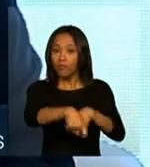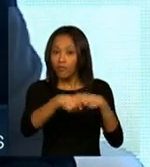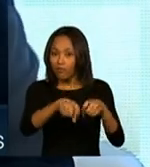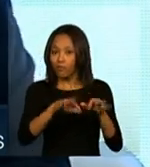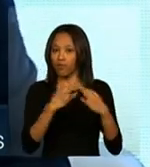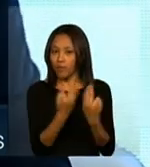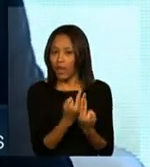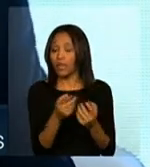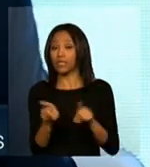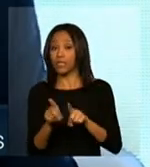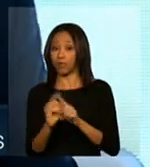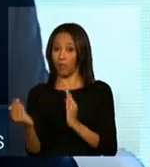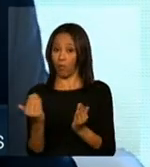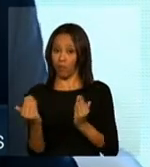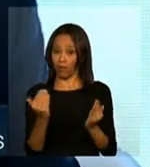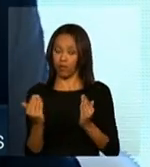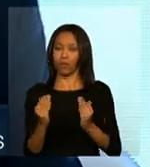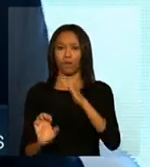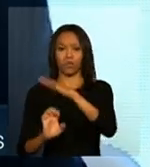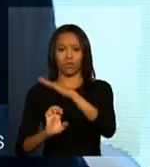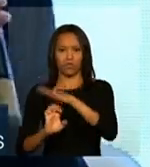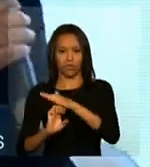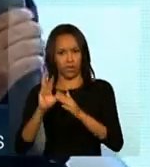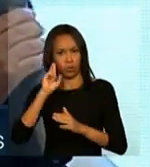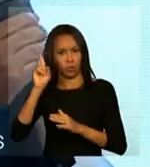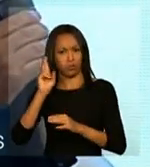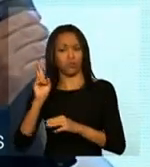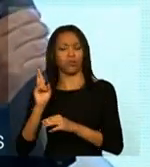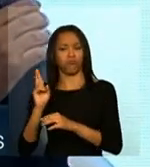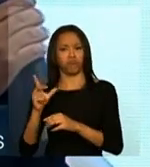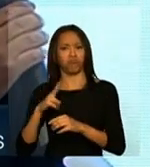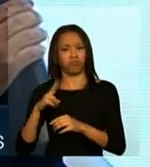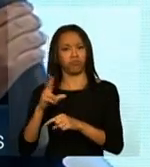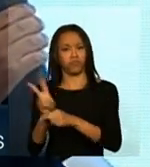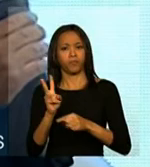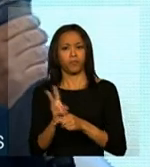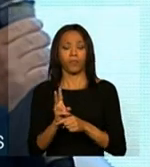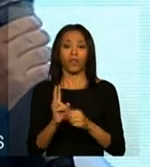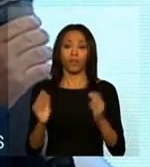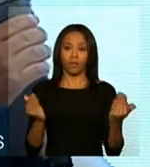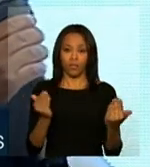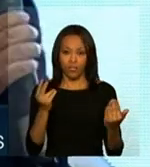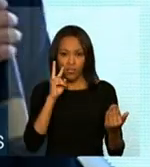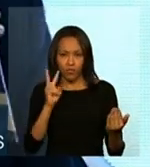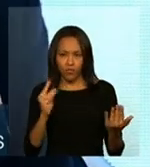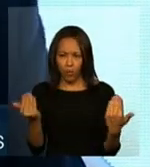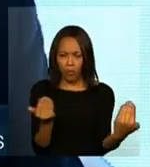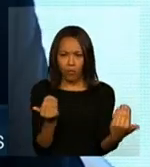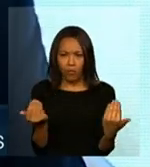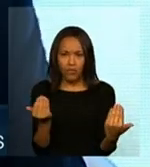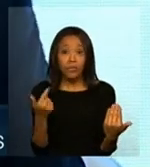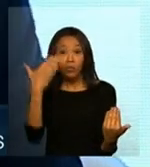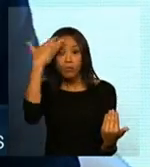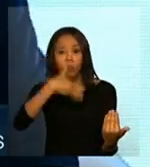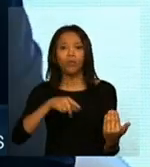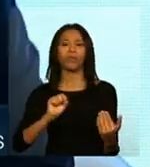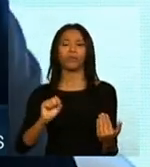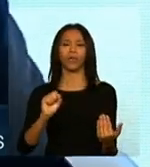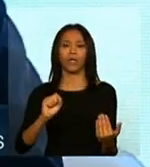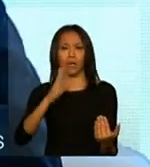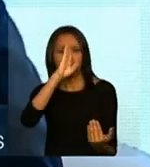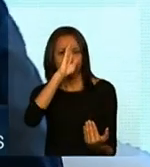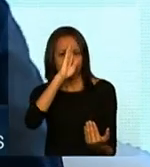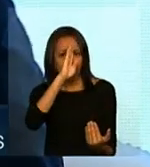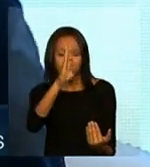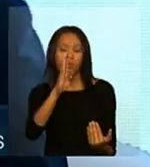comparação à agricultura de escala empresarial tenha diminuído de 12 vezes para 6,5 vezes. Eu acho que isso mostra também a